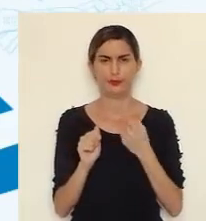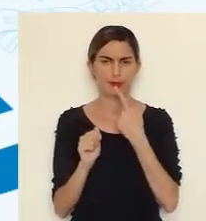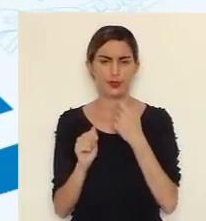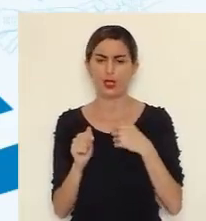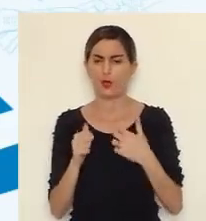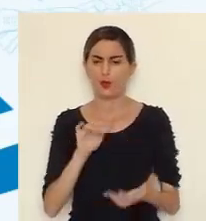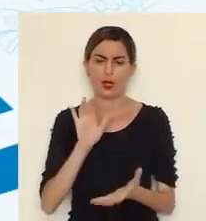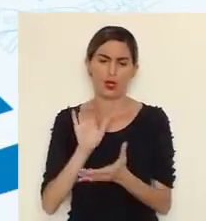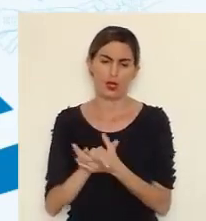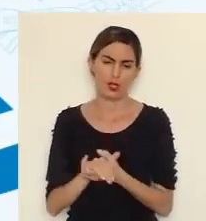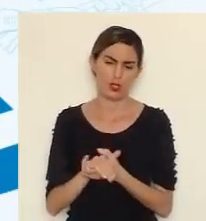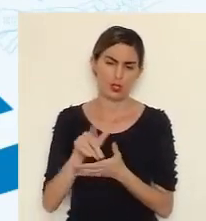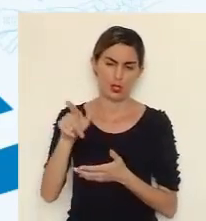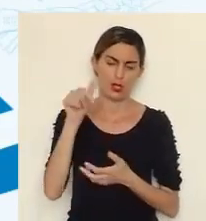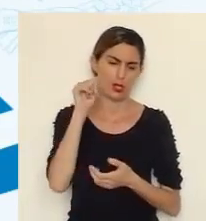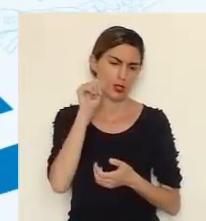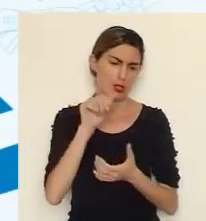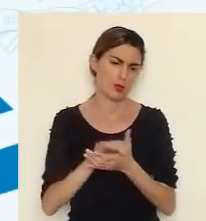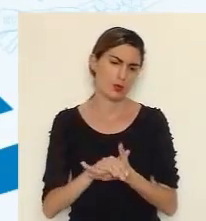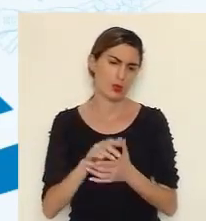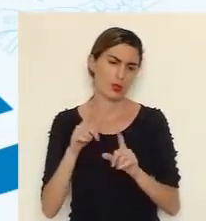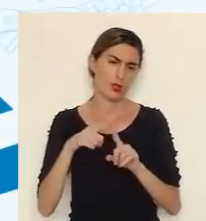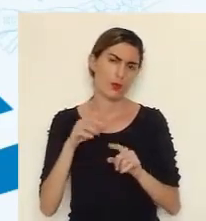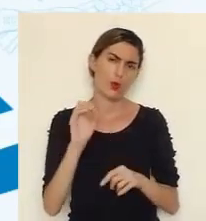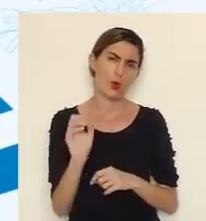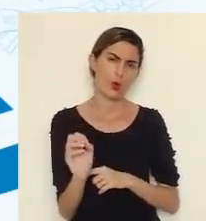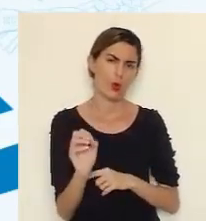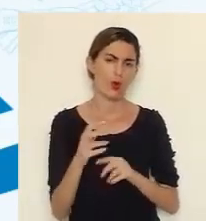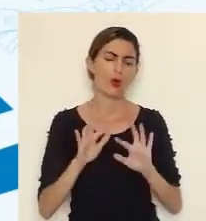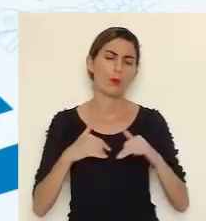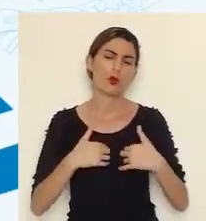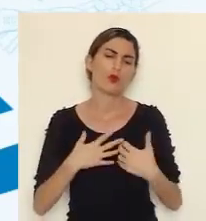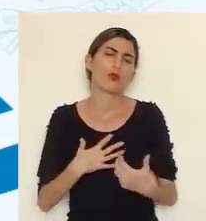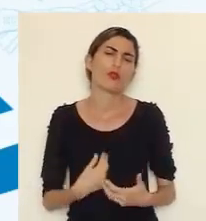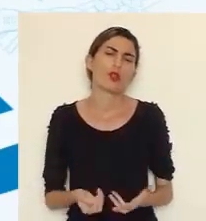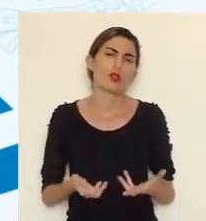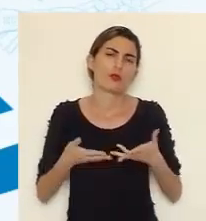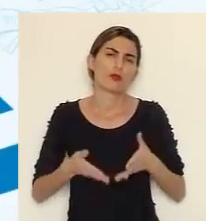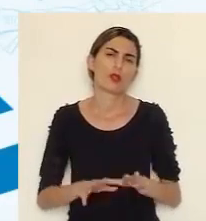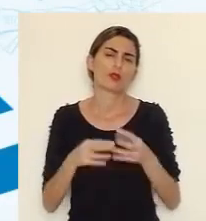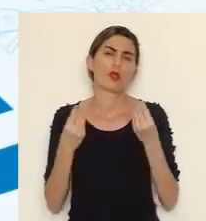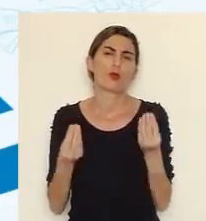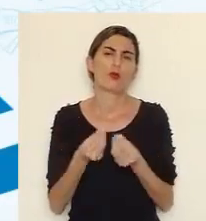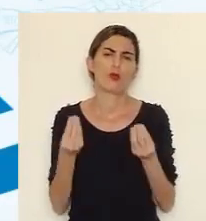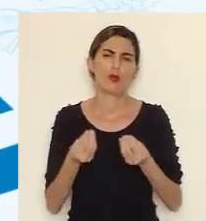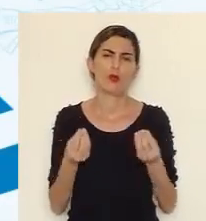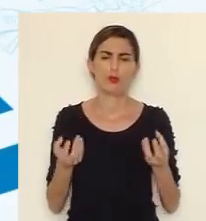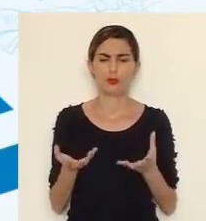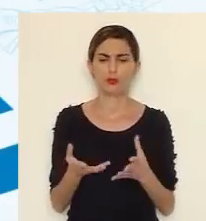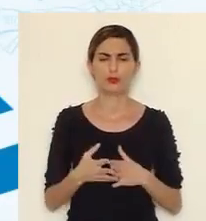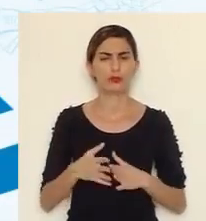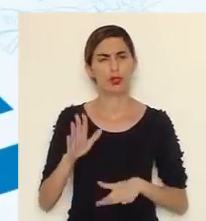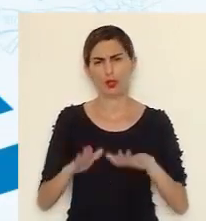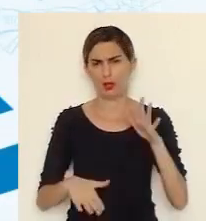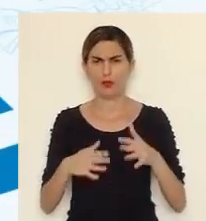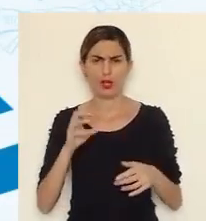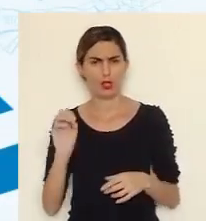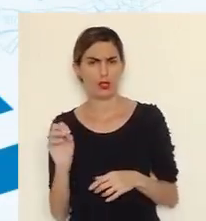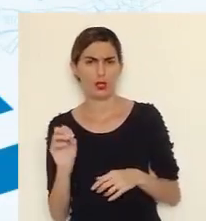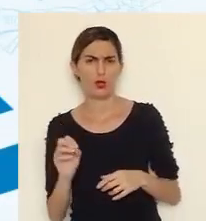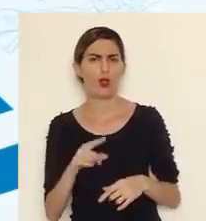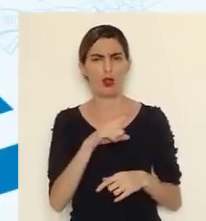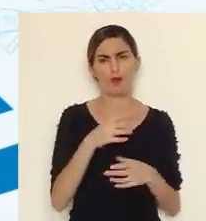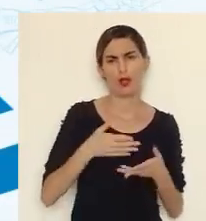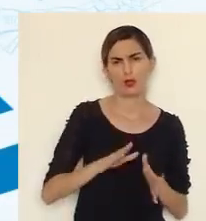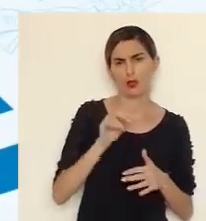né? Eu vou me casar com a minha esposa que é sangue do tipo O. E meu filho vai nascer de que tipo de sangue? Ele vai